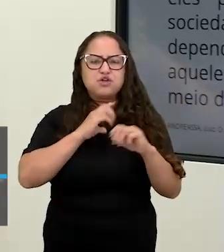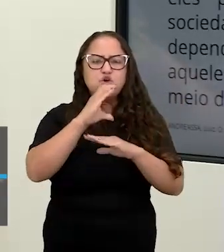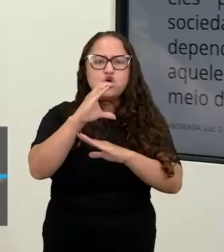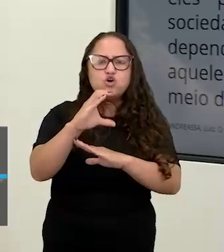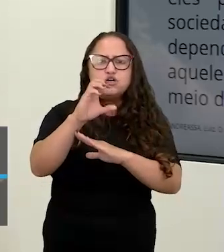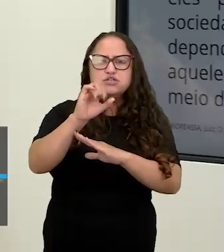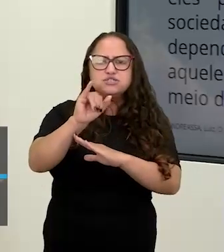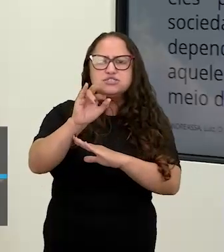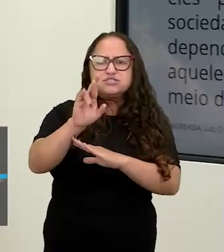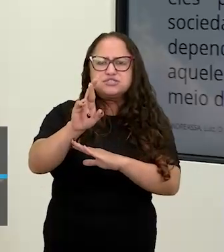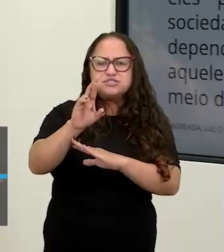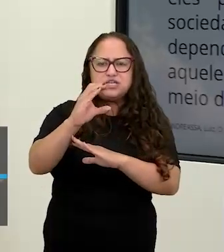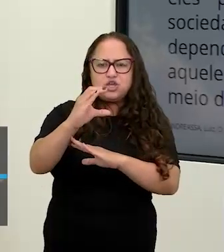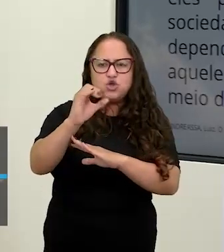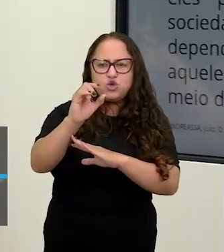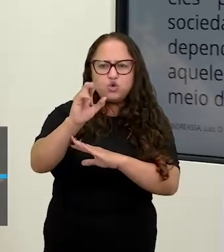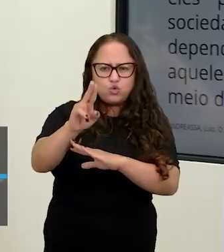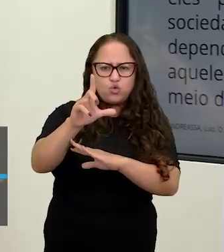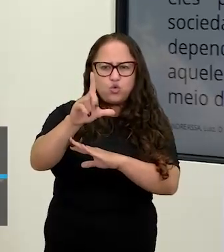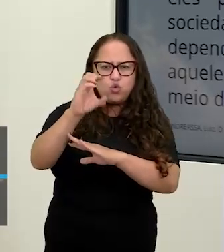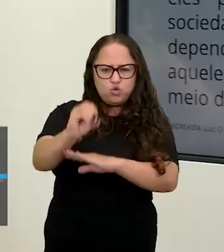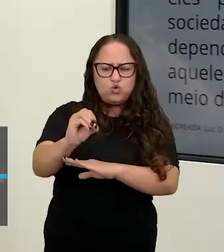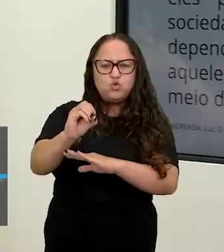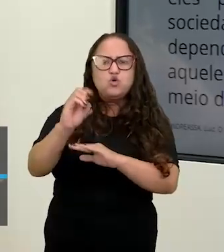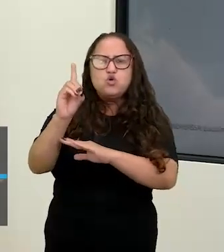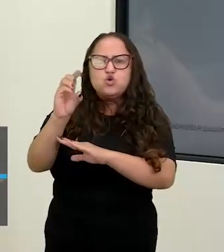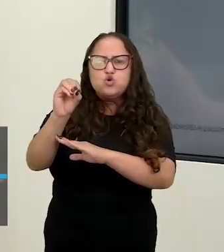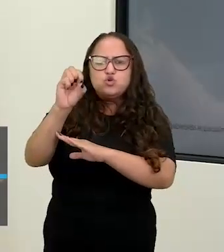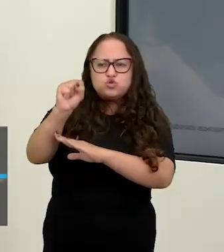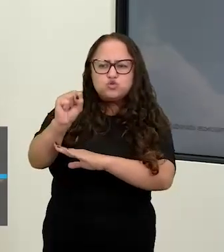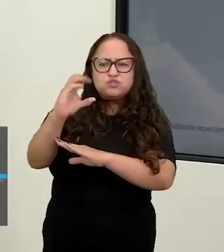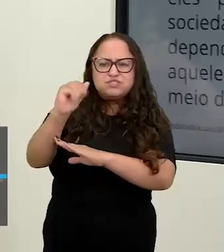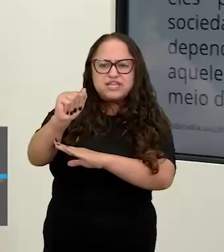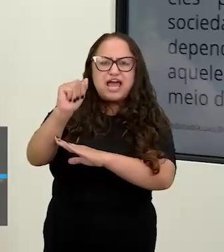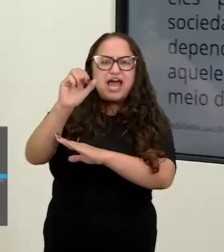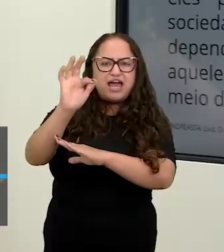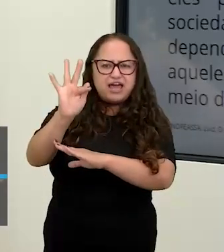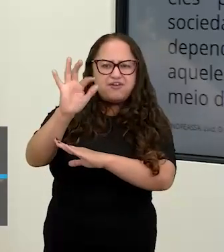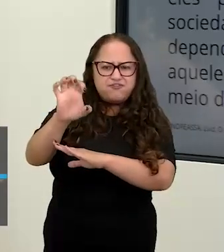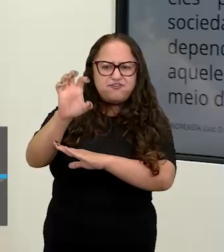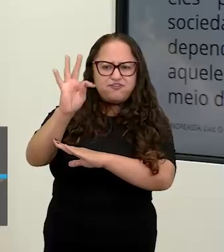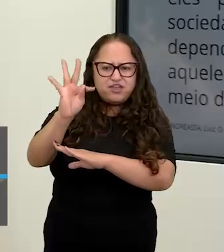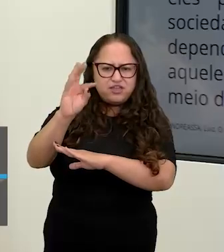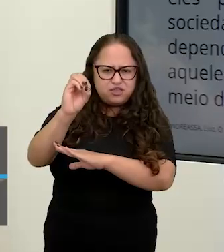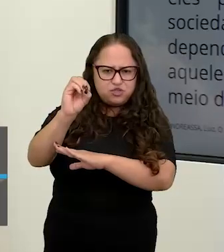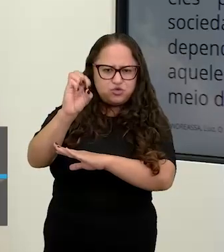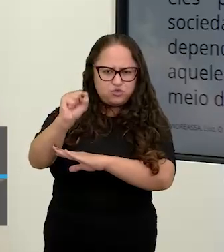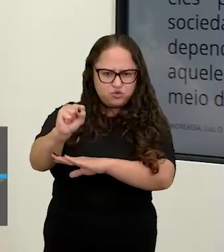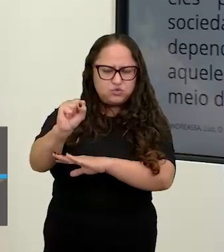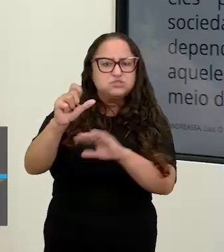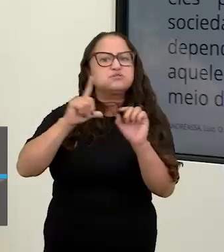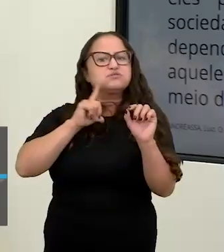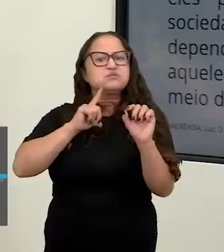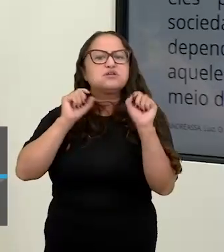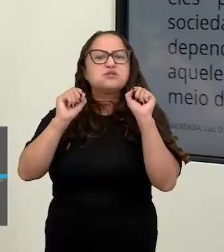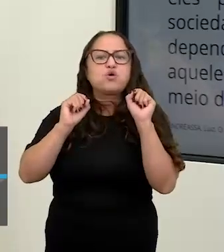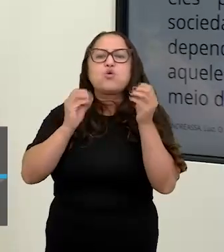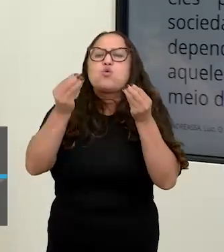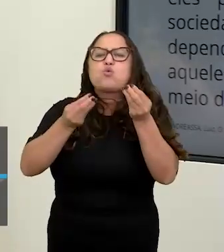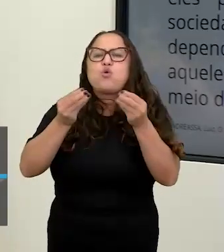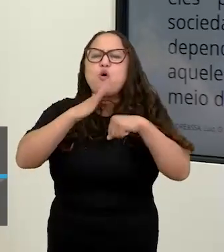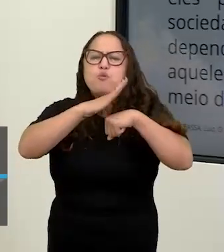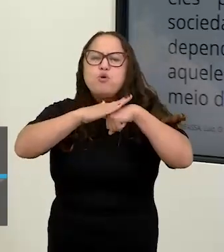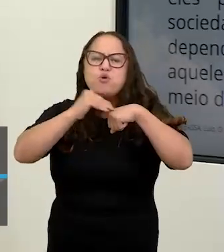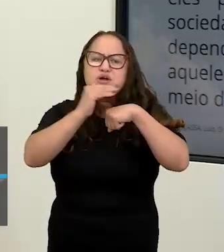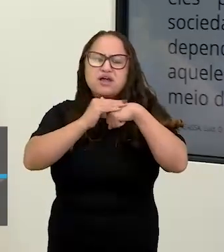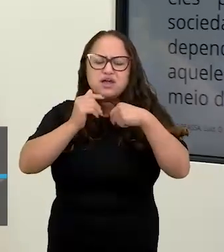é de um filósofo que também estuda sobre política, que é o Vladimir Safatli, e ele fala dos afetos que nos movem, né? E